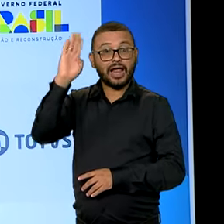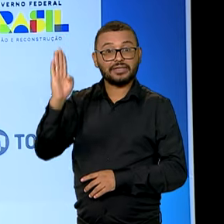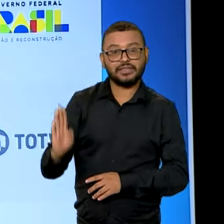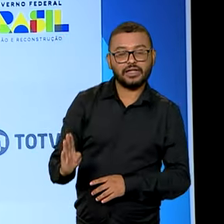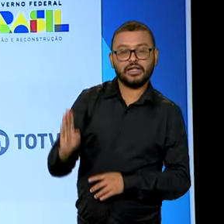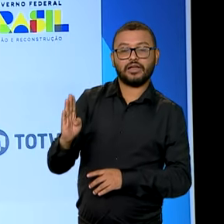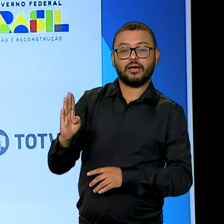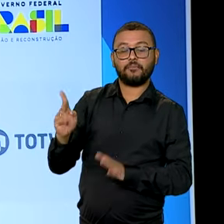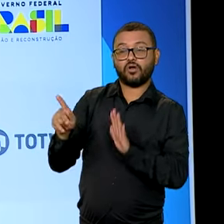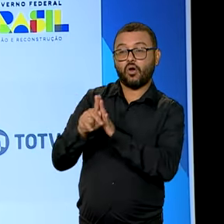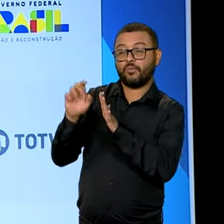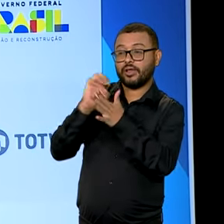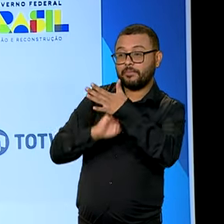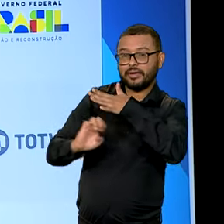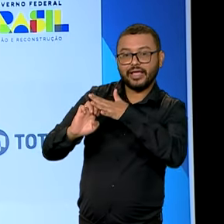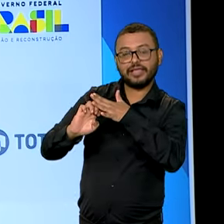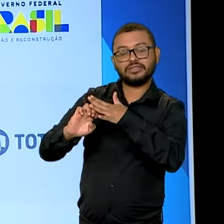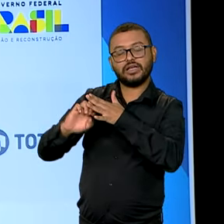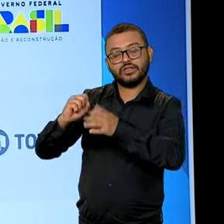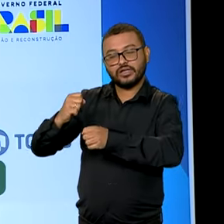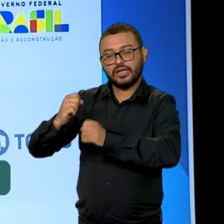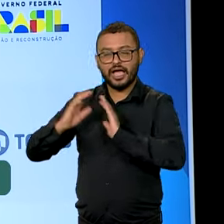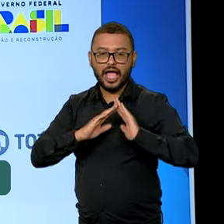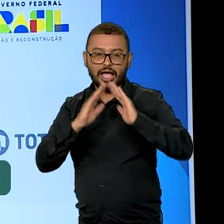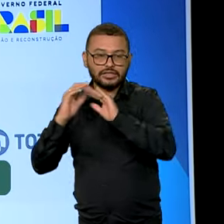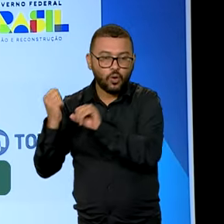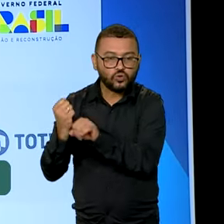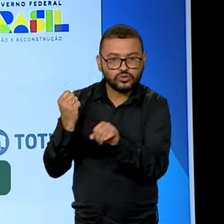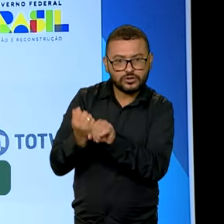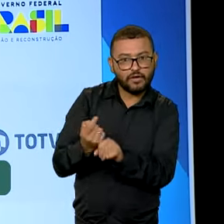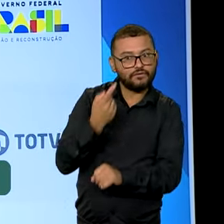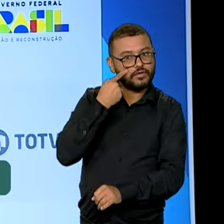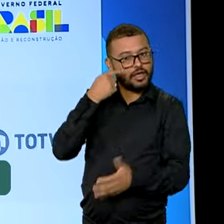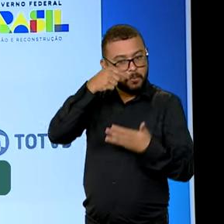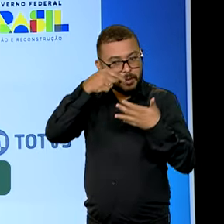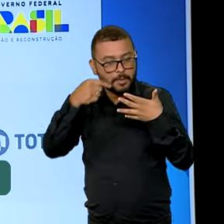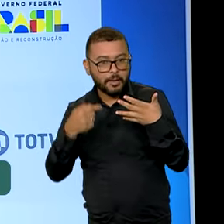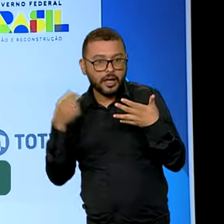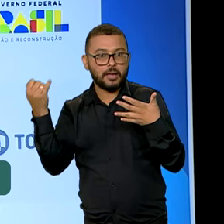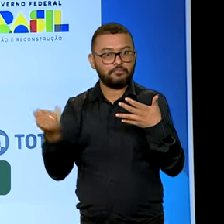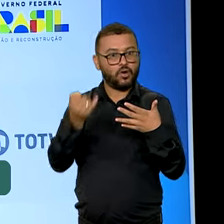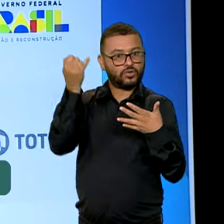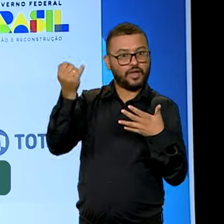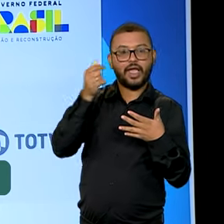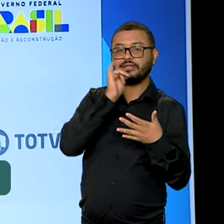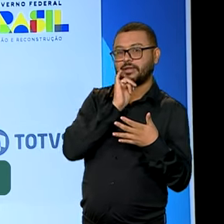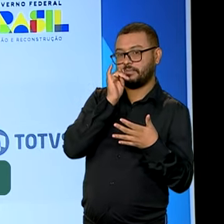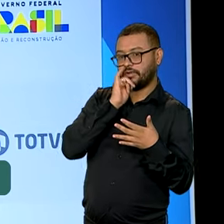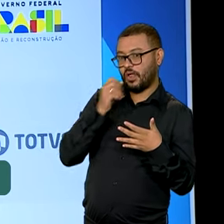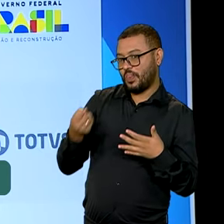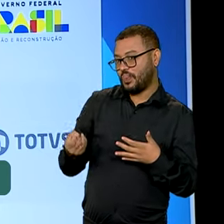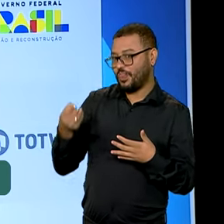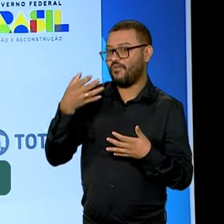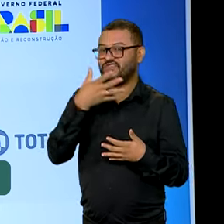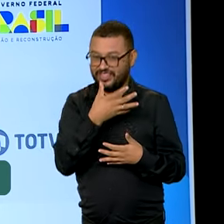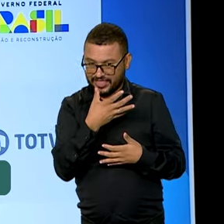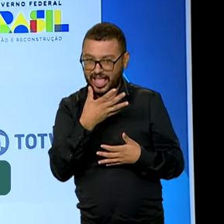das Incorporadoras Imobiliárias e traz os principais destaques do setor, como